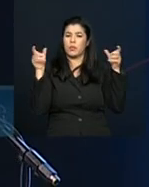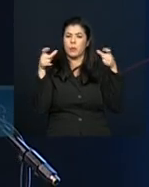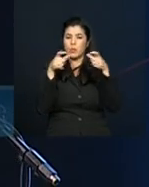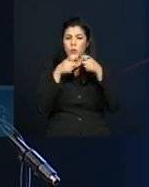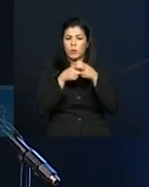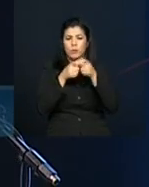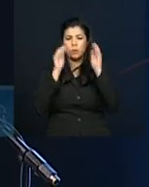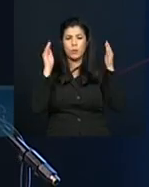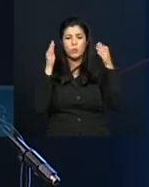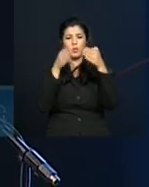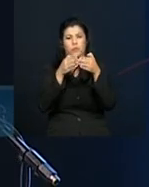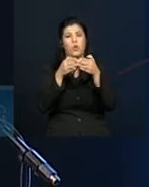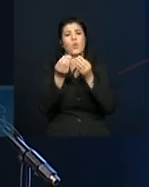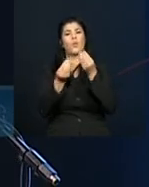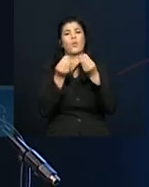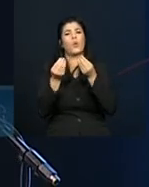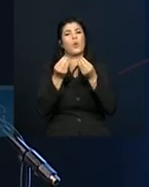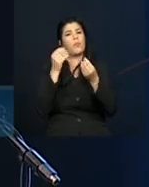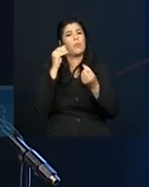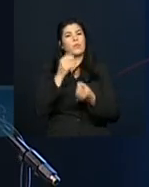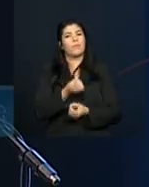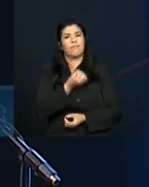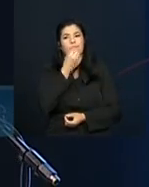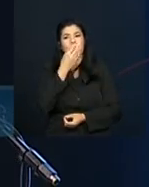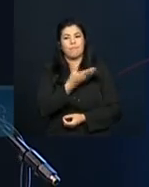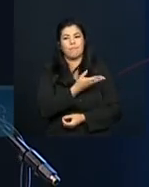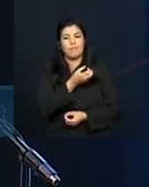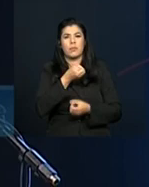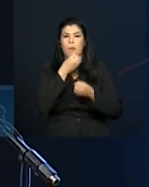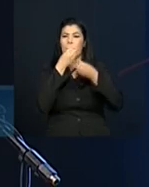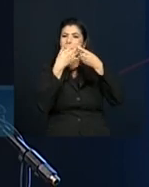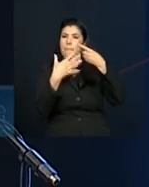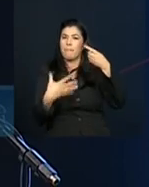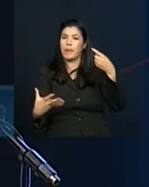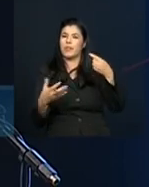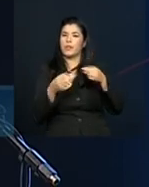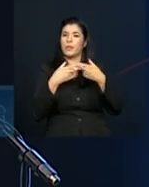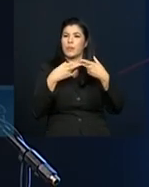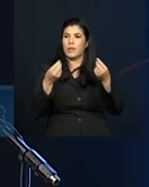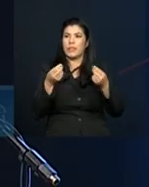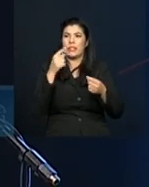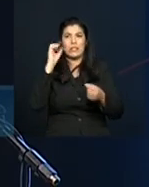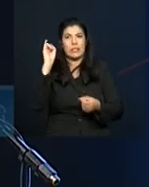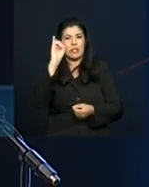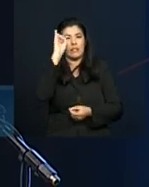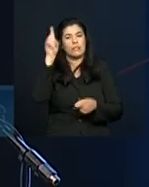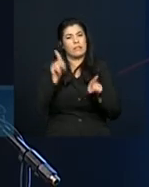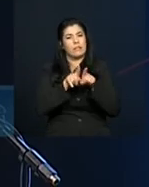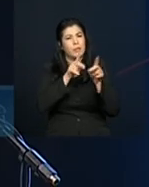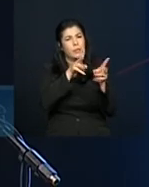desenho dos benefícios. Então, acho que esse seminário ele é muito importante. Acho que nós temos observado